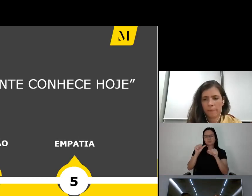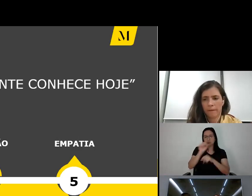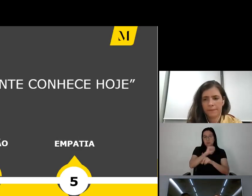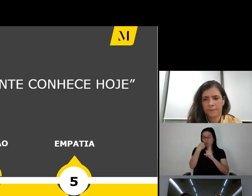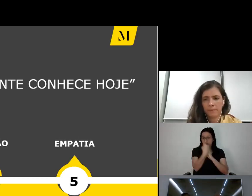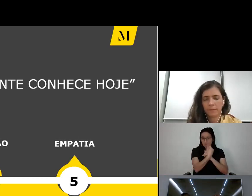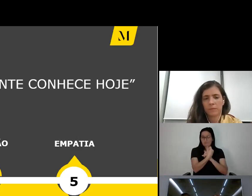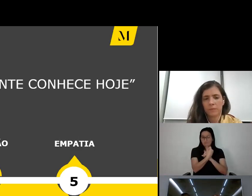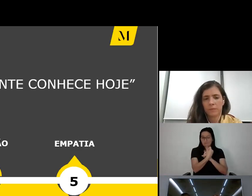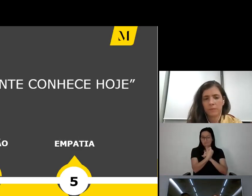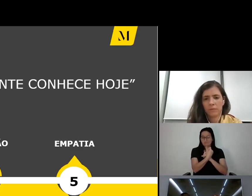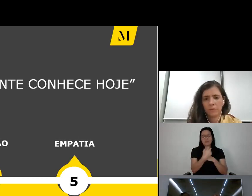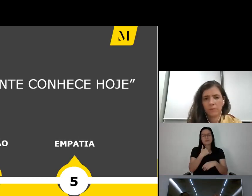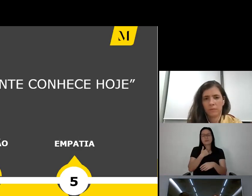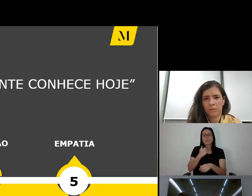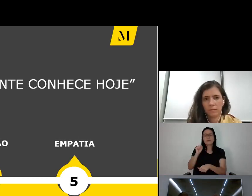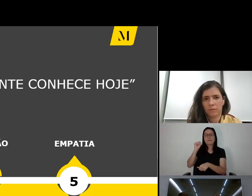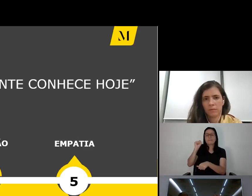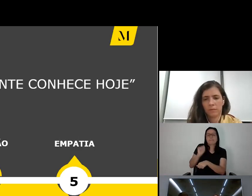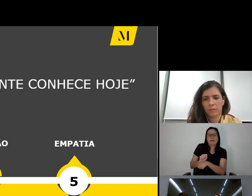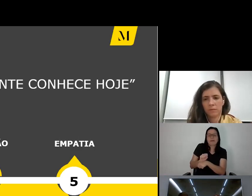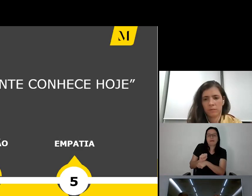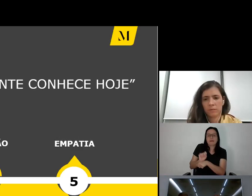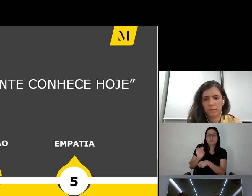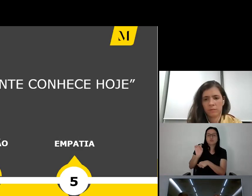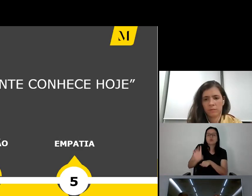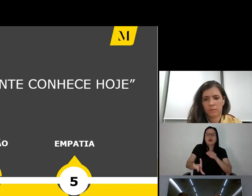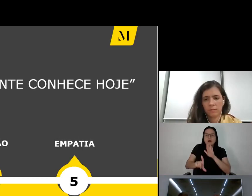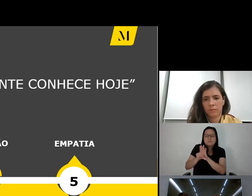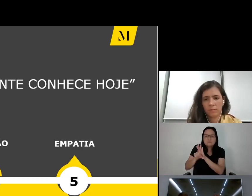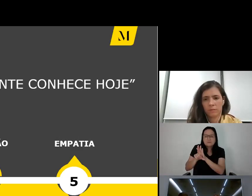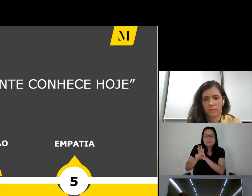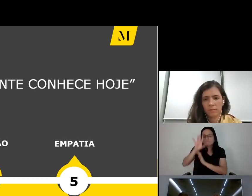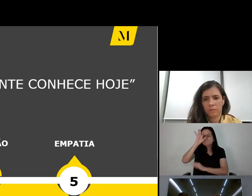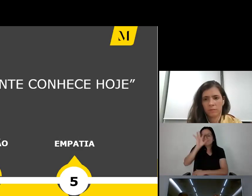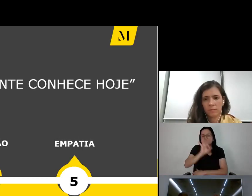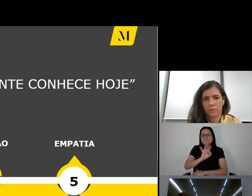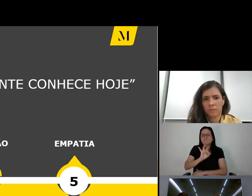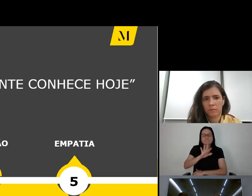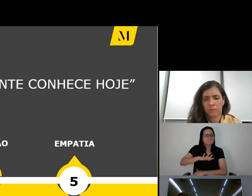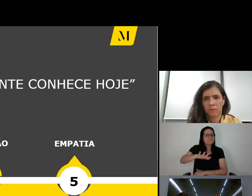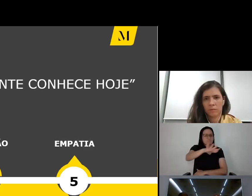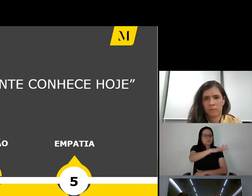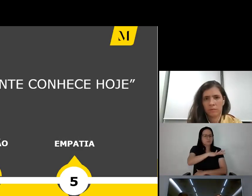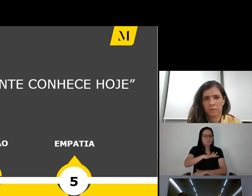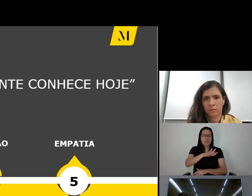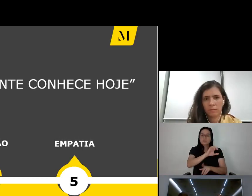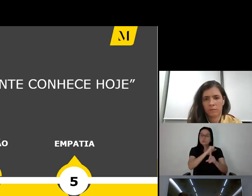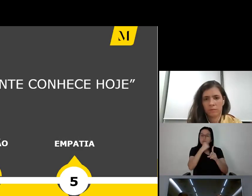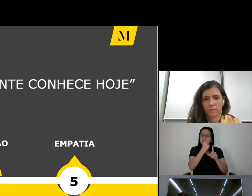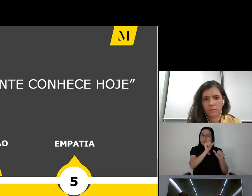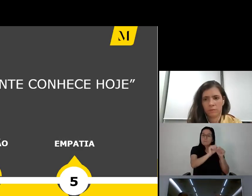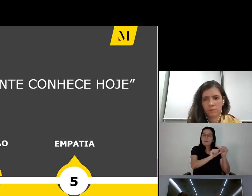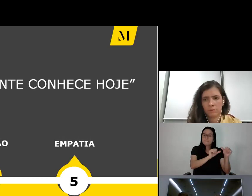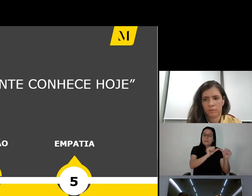ficar amarrado apenas na letra da regulamentação se a gente não entender que os problemas, eles também estão passando por uma